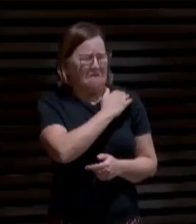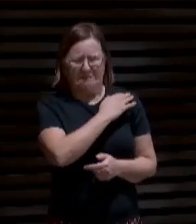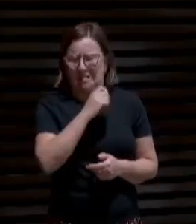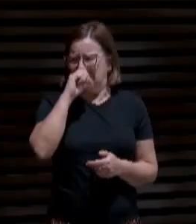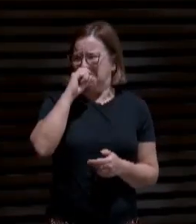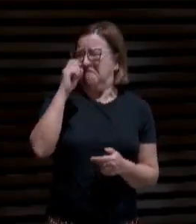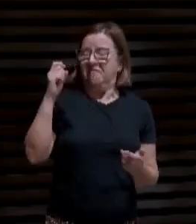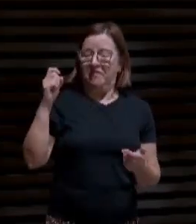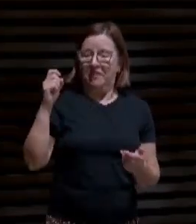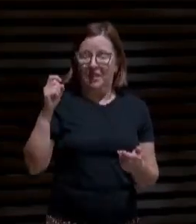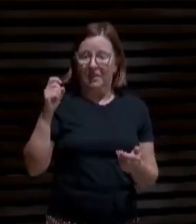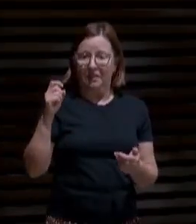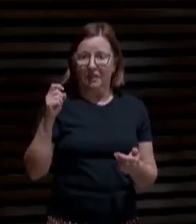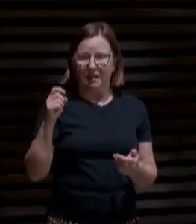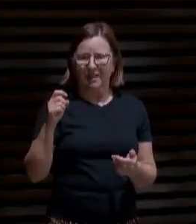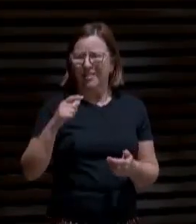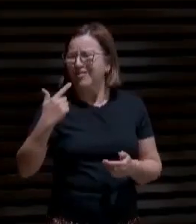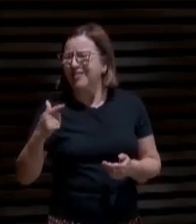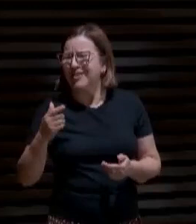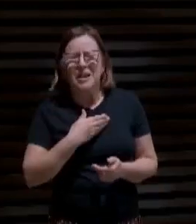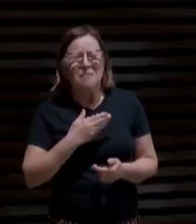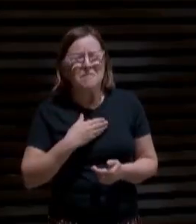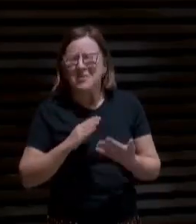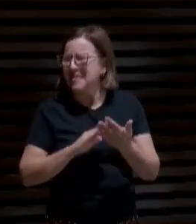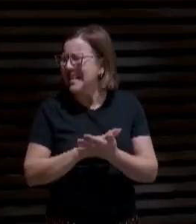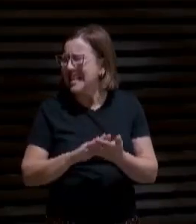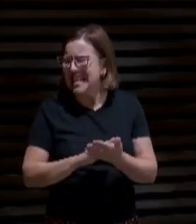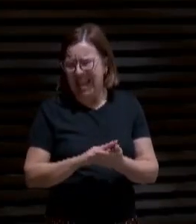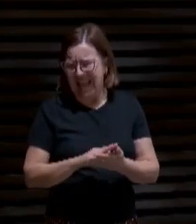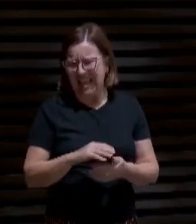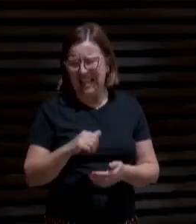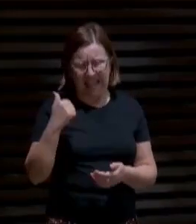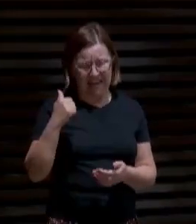arrogante. Não fiz um amigo sequer naquele lugar.